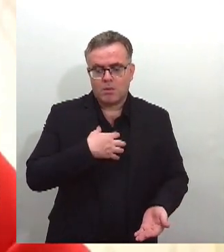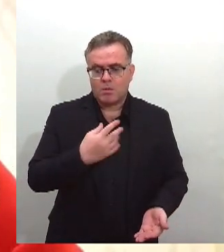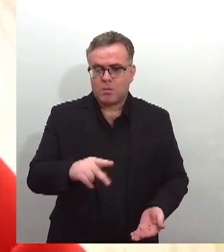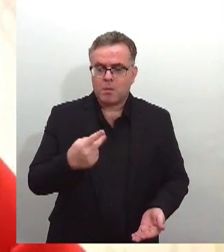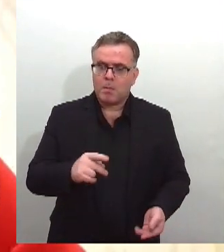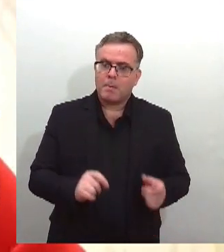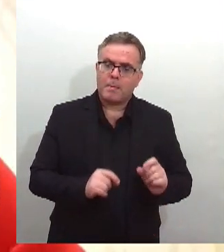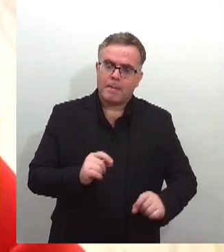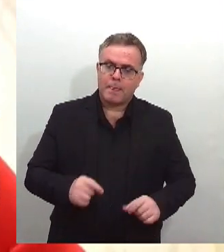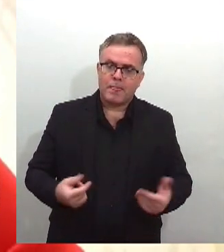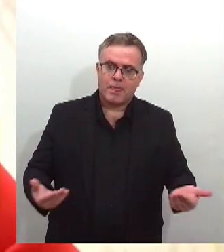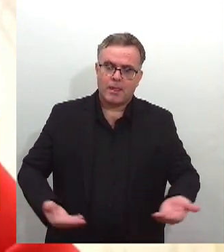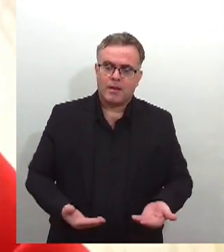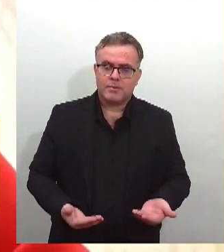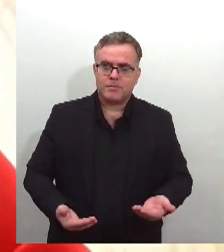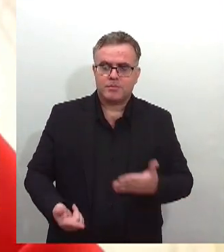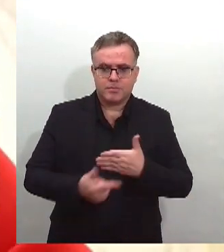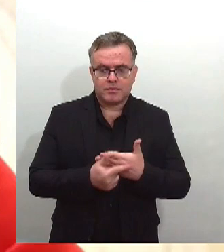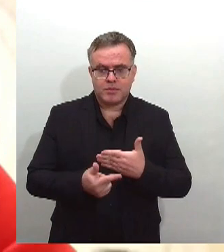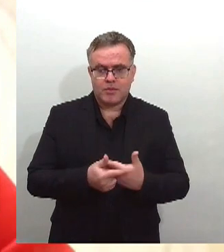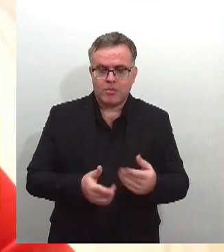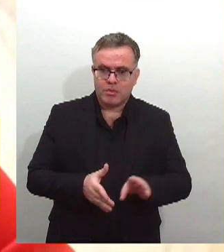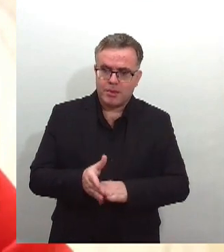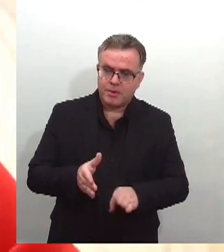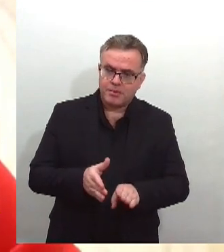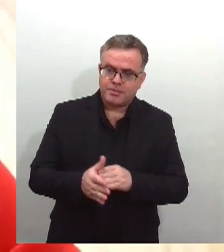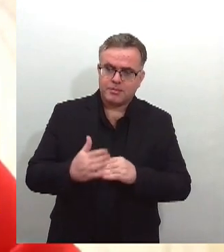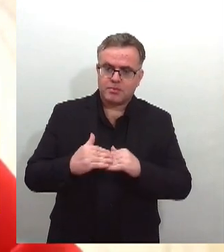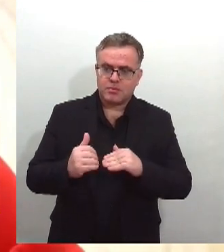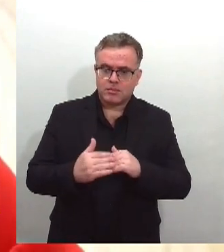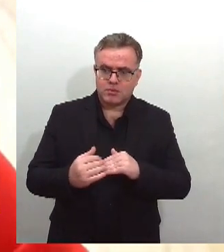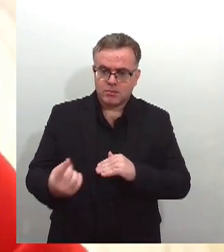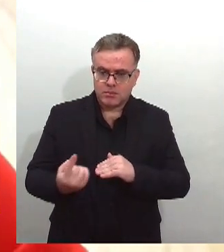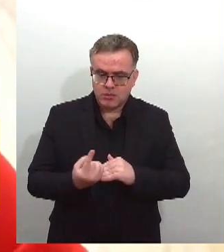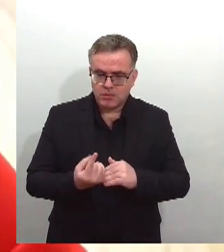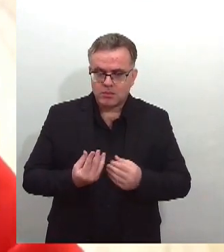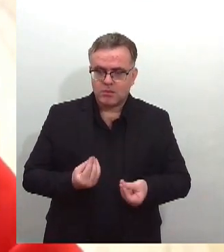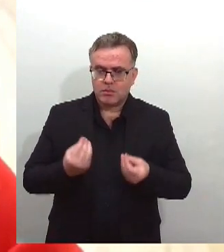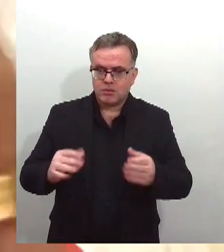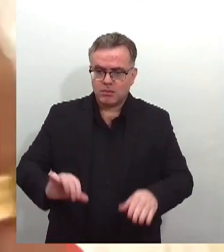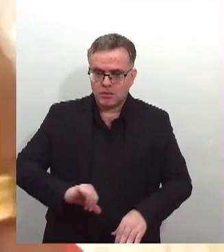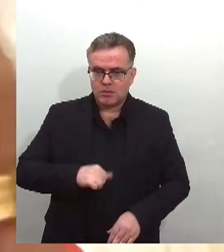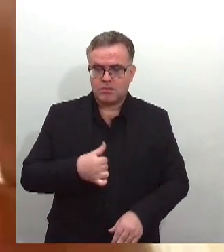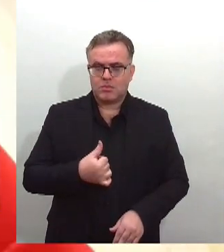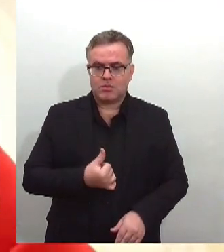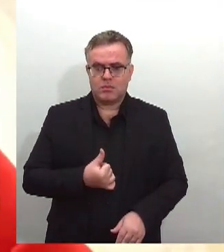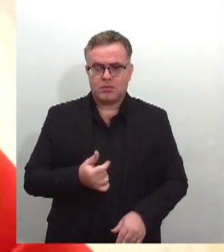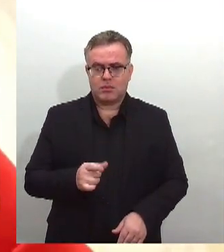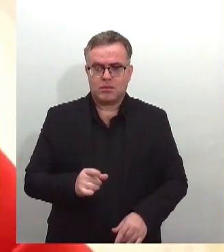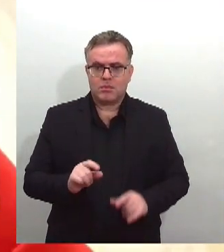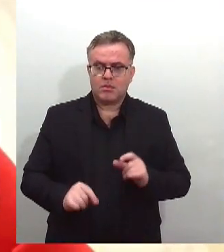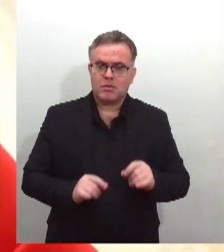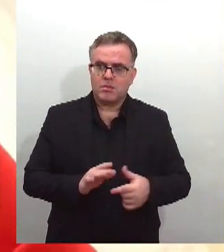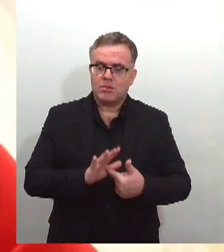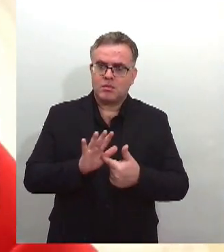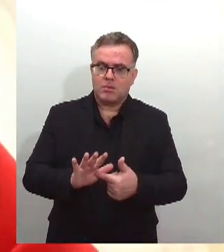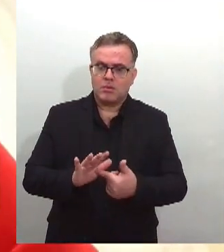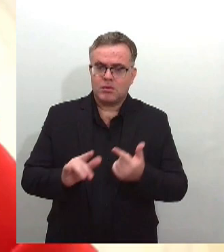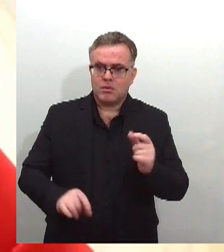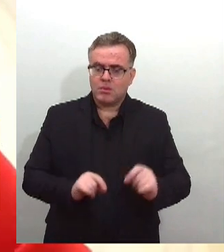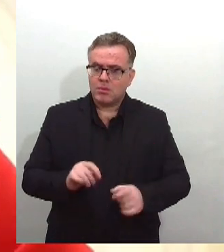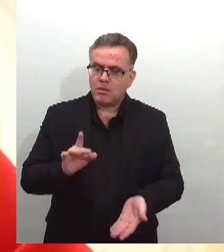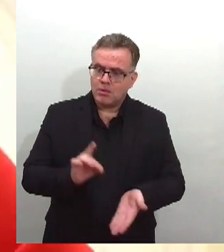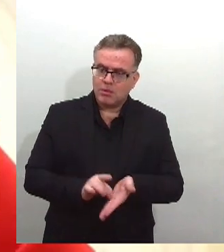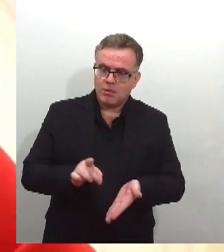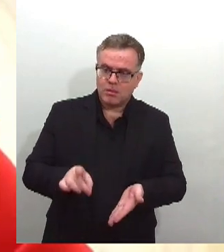essa função de acolher essa mulher que está com a autoestima baixa, e mostrar a ela que, na realidade, ela é uma